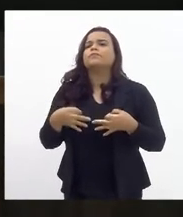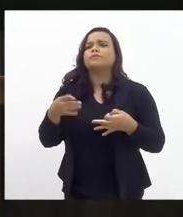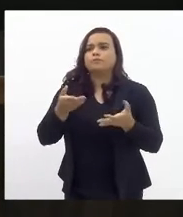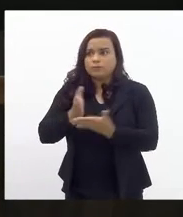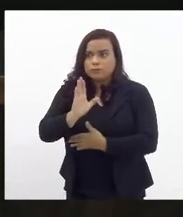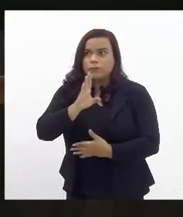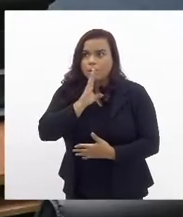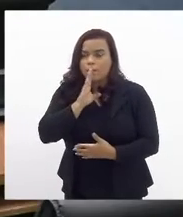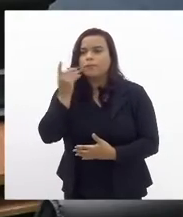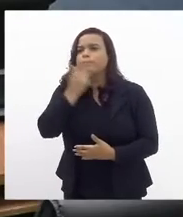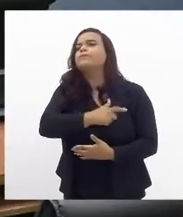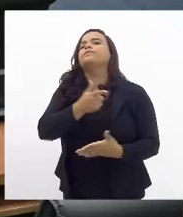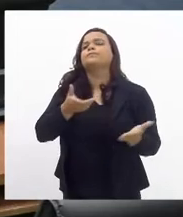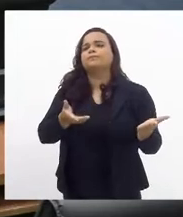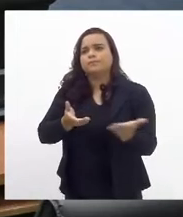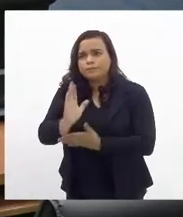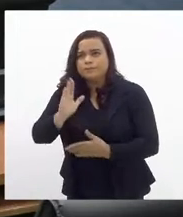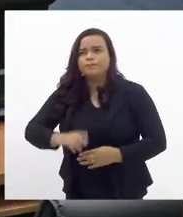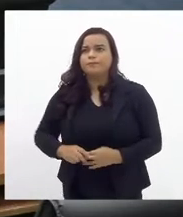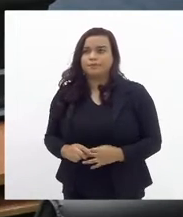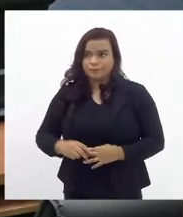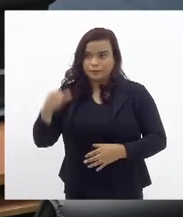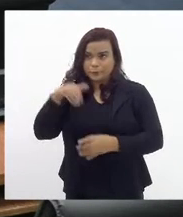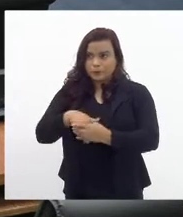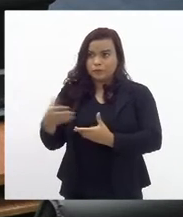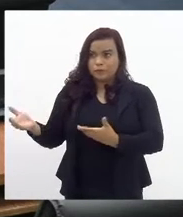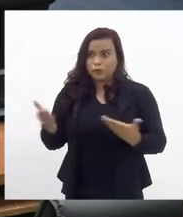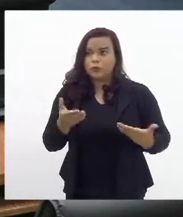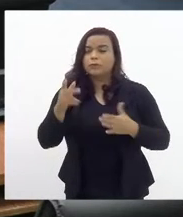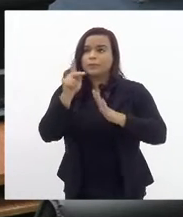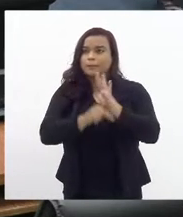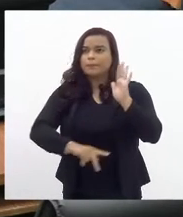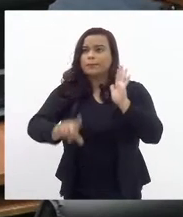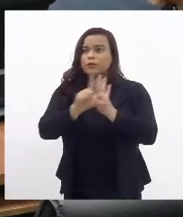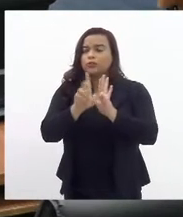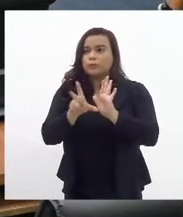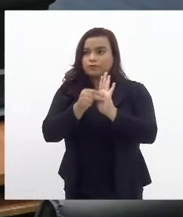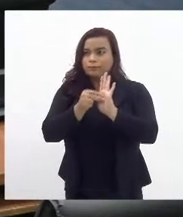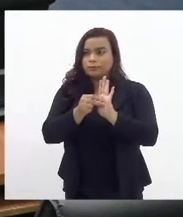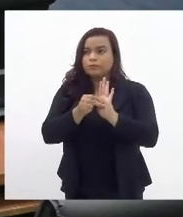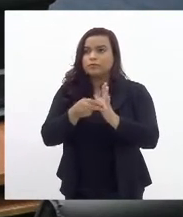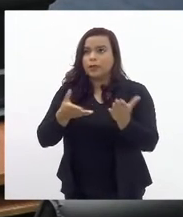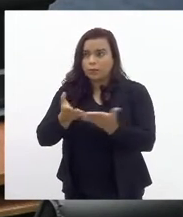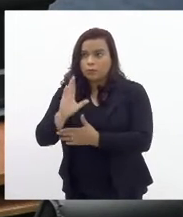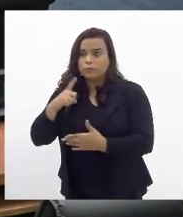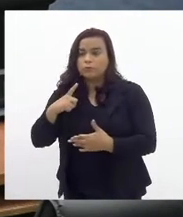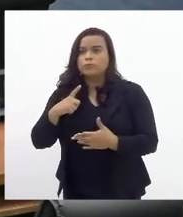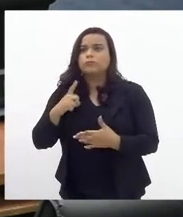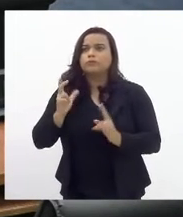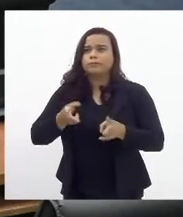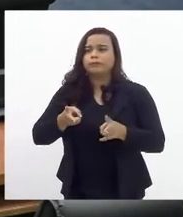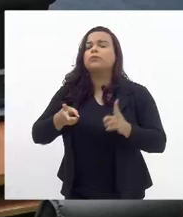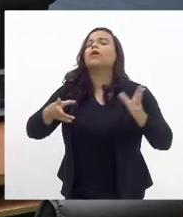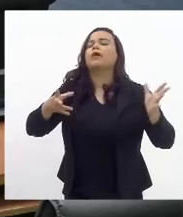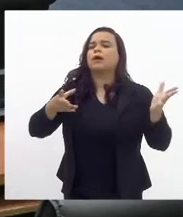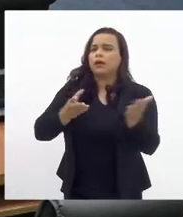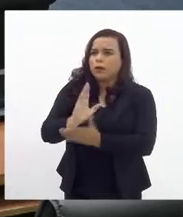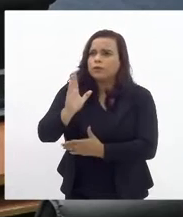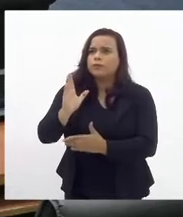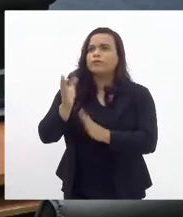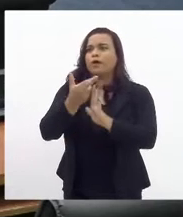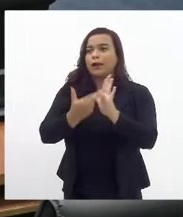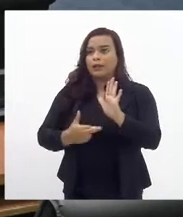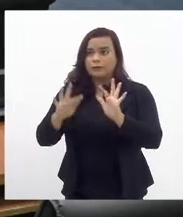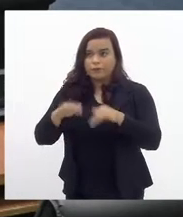estão? Aprovado. Em votação, o projeto assim emendado. Senhores que aprovam, permaneçam como estão? Aprovado. Vai a redação